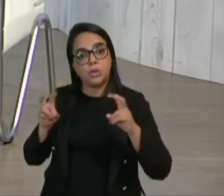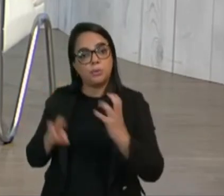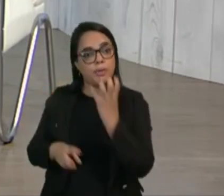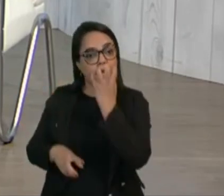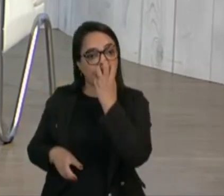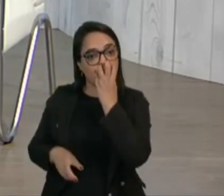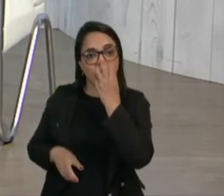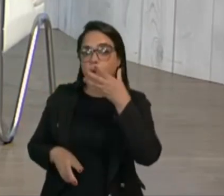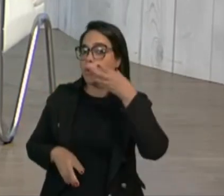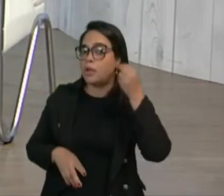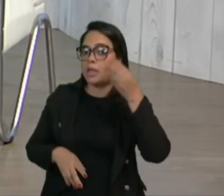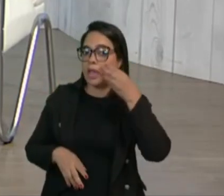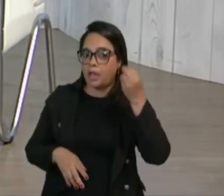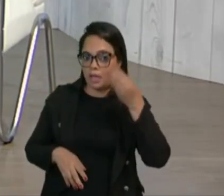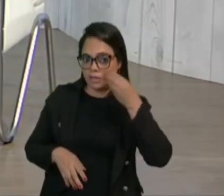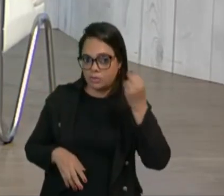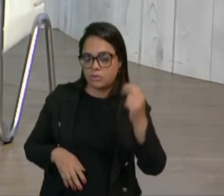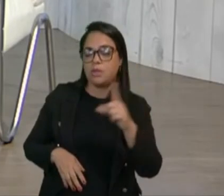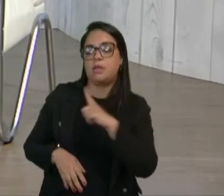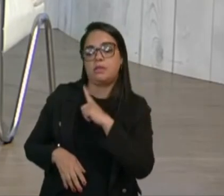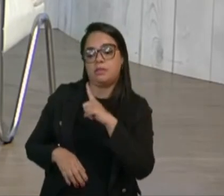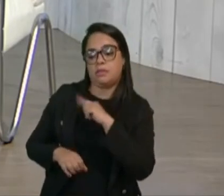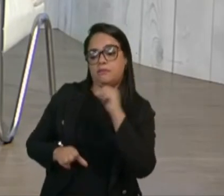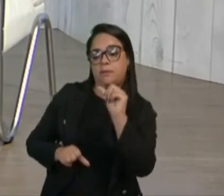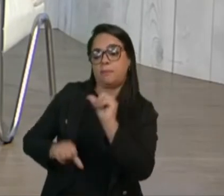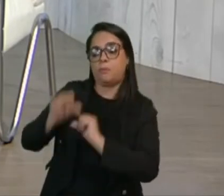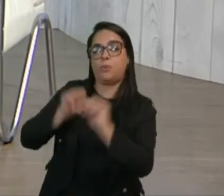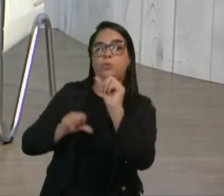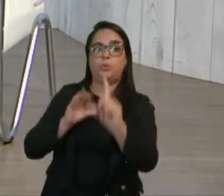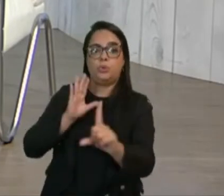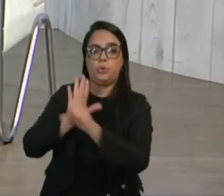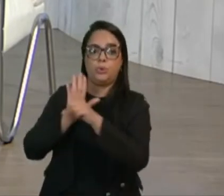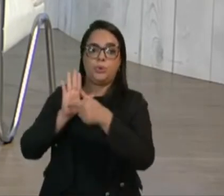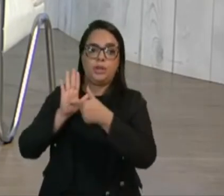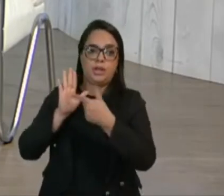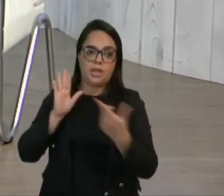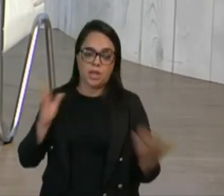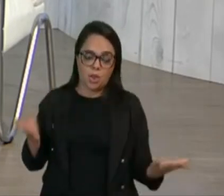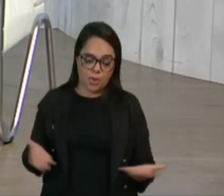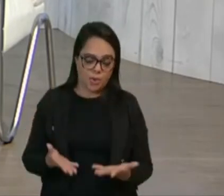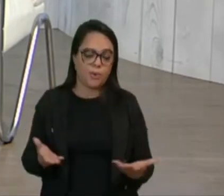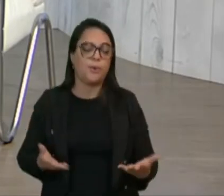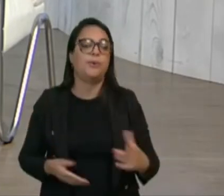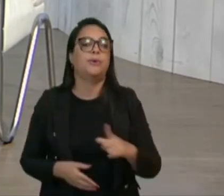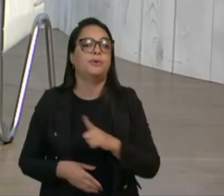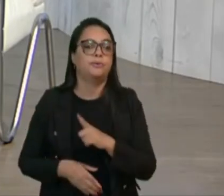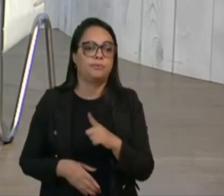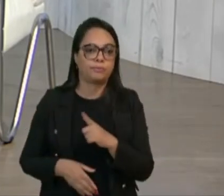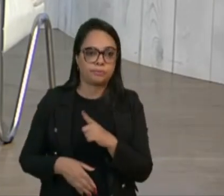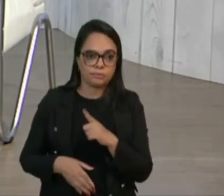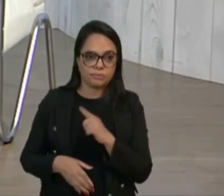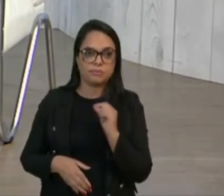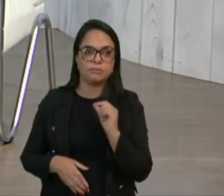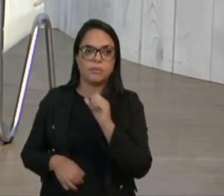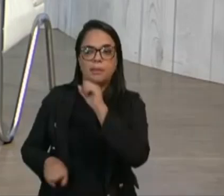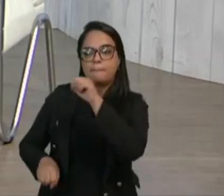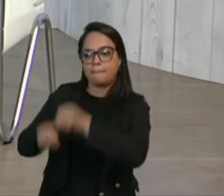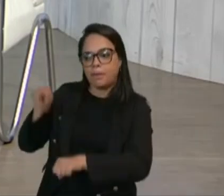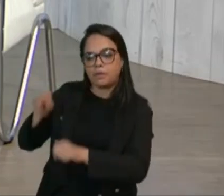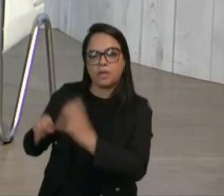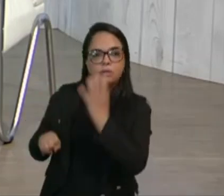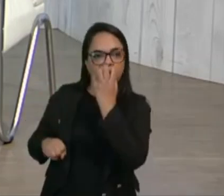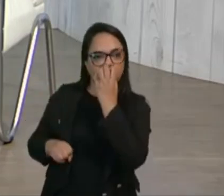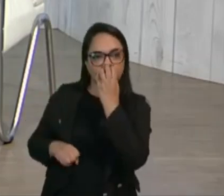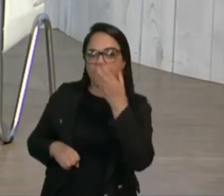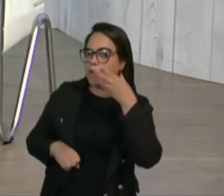gatos, né? Que a gente teve uma alteração legislativa aí, né? Que hoje você tem, quando se tratar de maus tratos para cães e gatos,